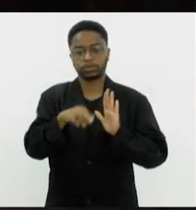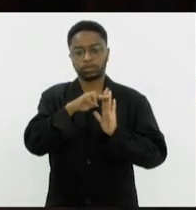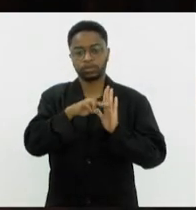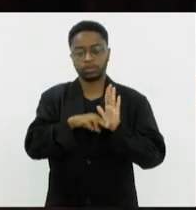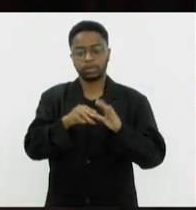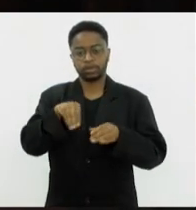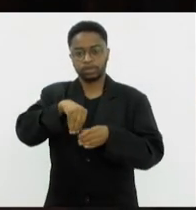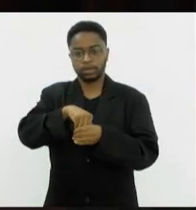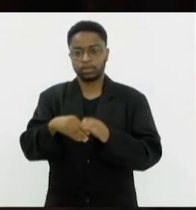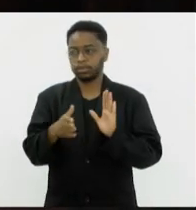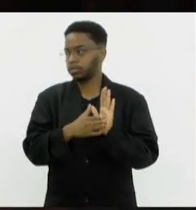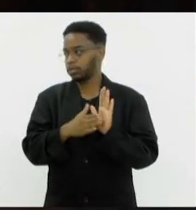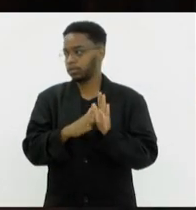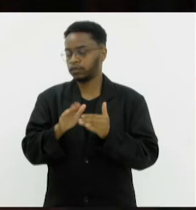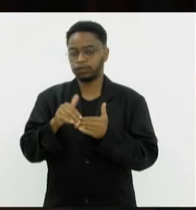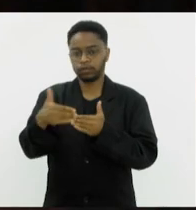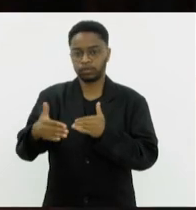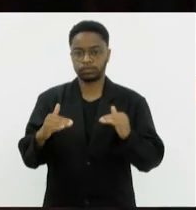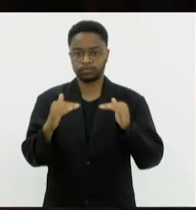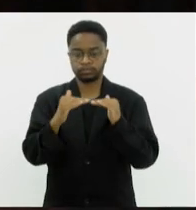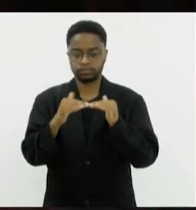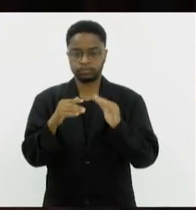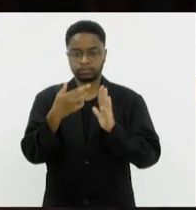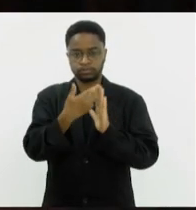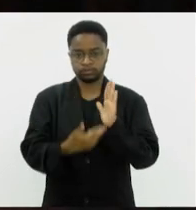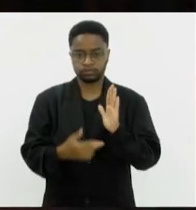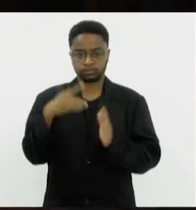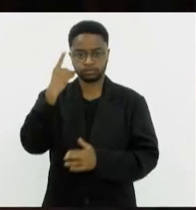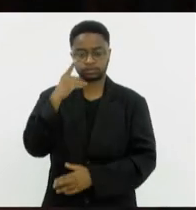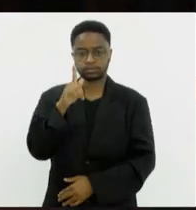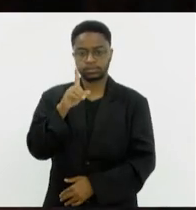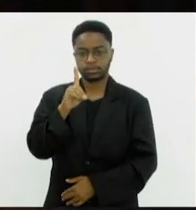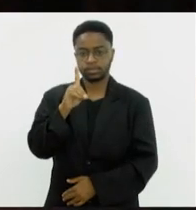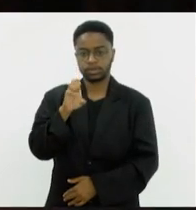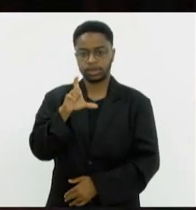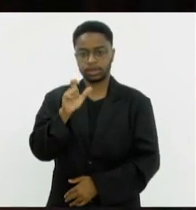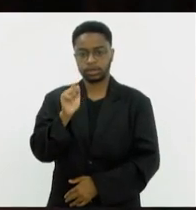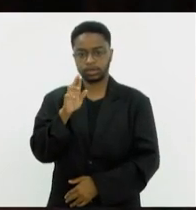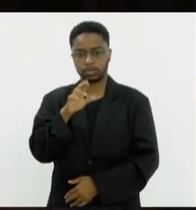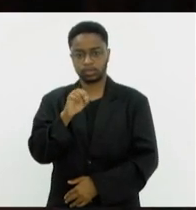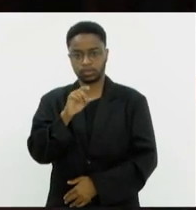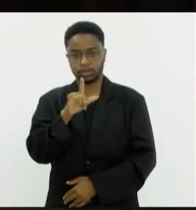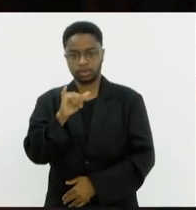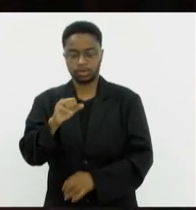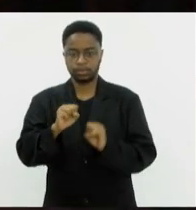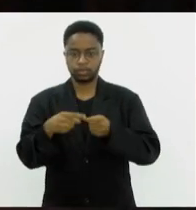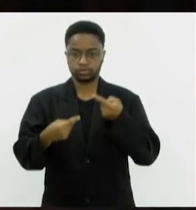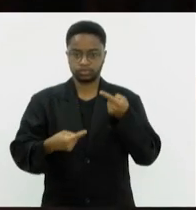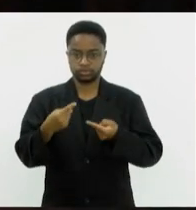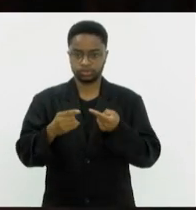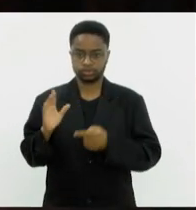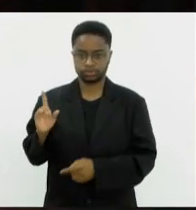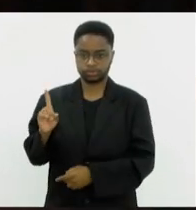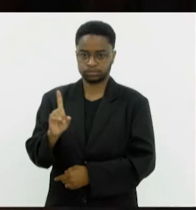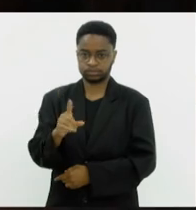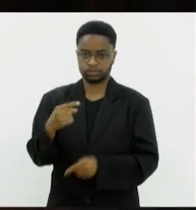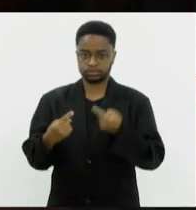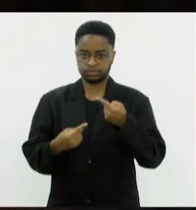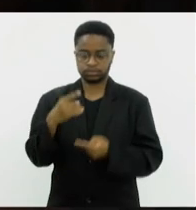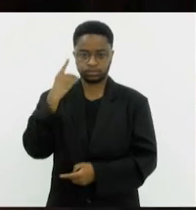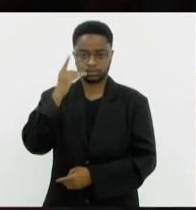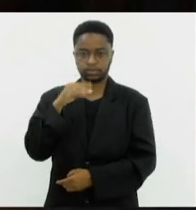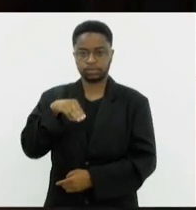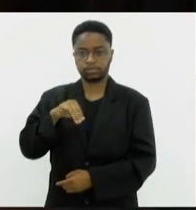Proposições Externas, favorável. Relator, deputado Guilherme Delarogue. Em discussão. Para discutir. Para discutir,